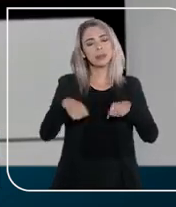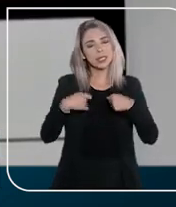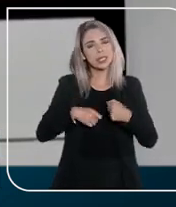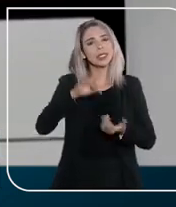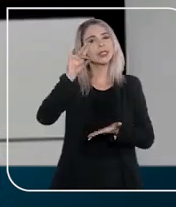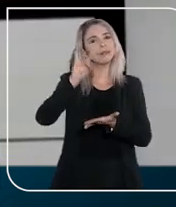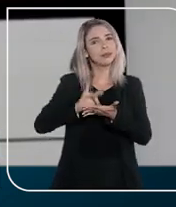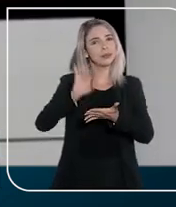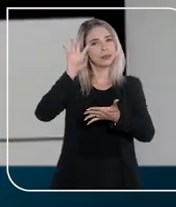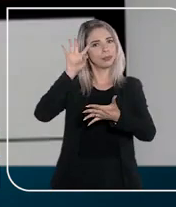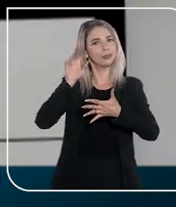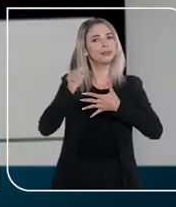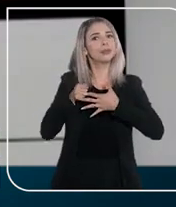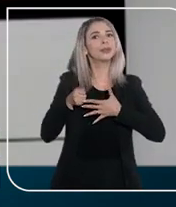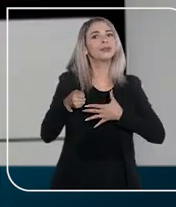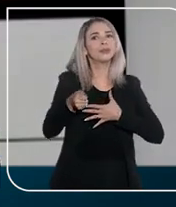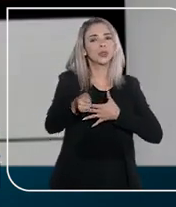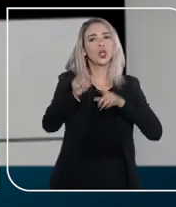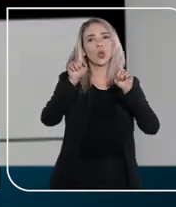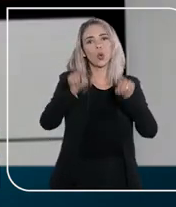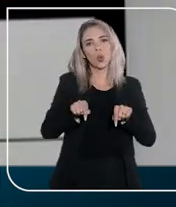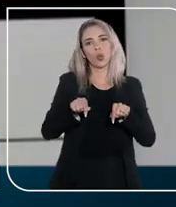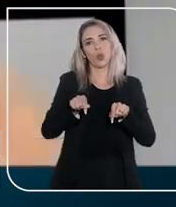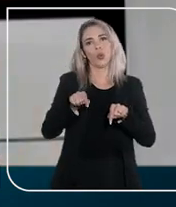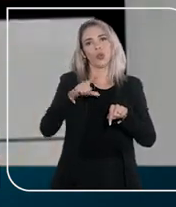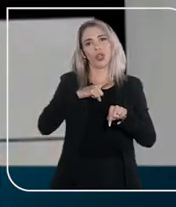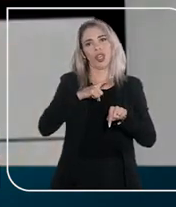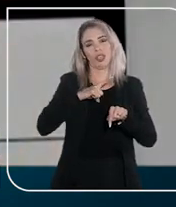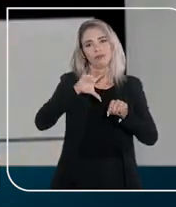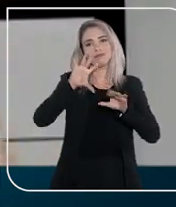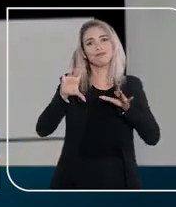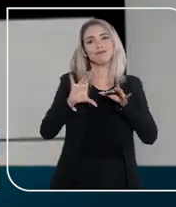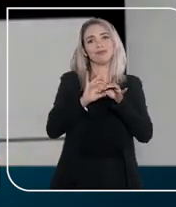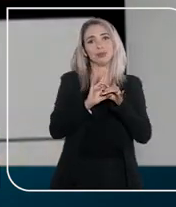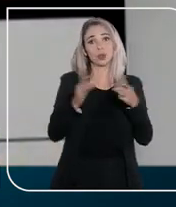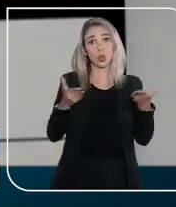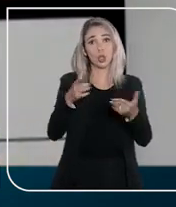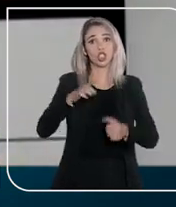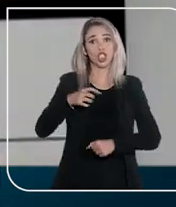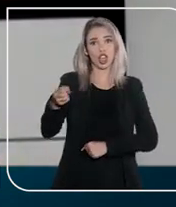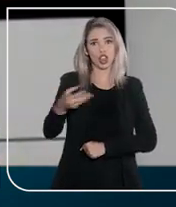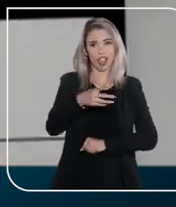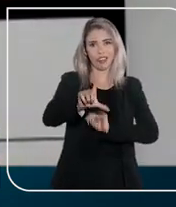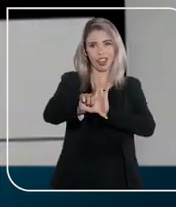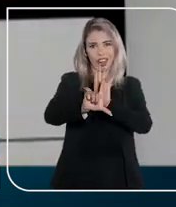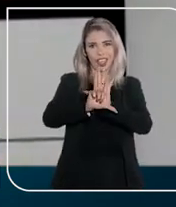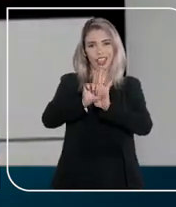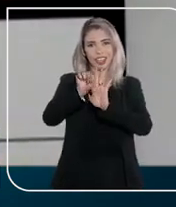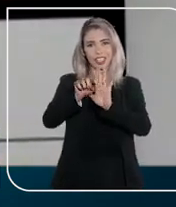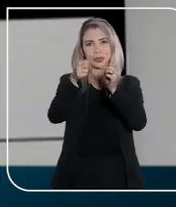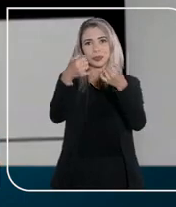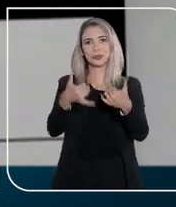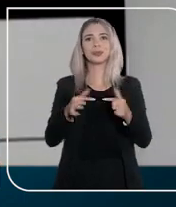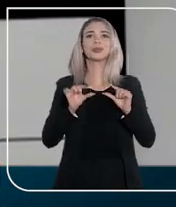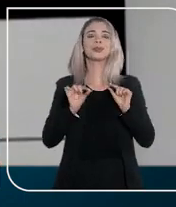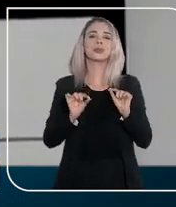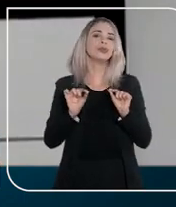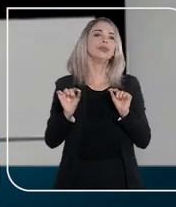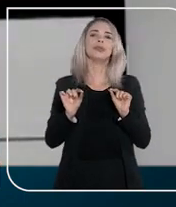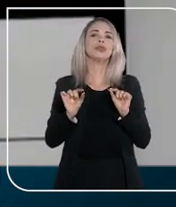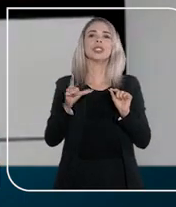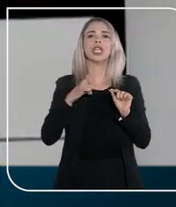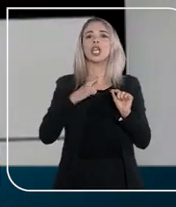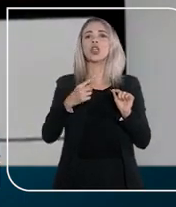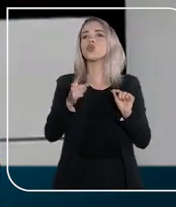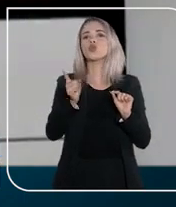precedente que é vinculante do Supremo. O que nós temos agora é uma inovação legislativa que não se confunde com a